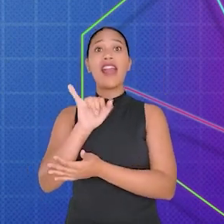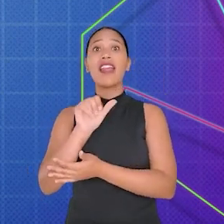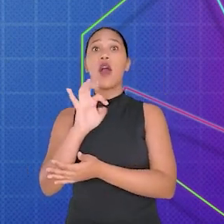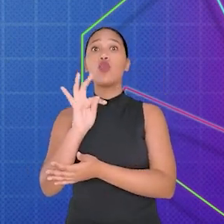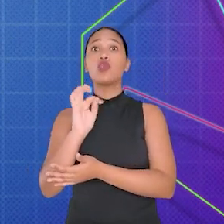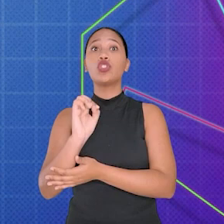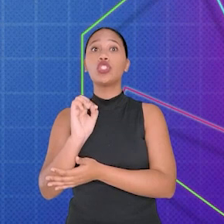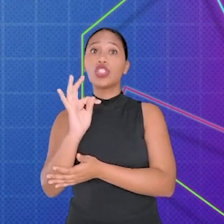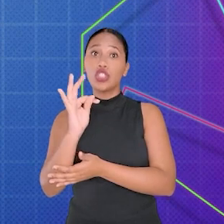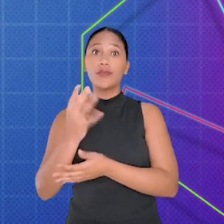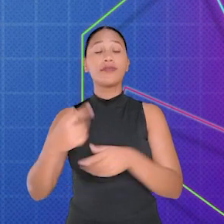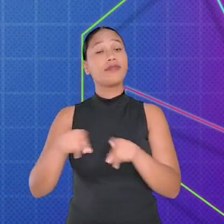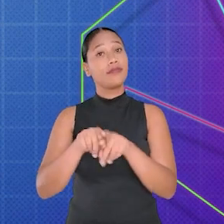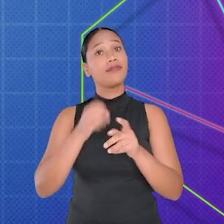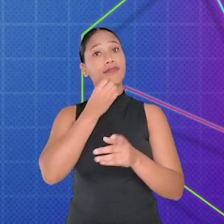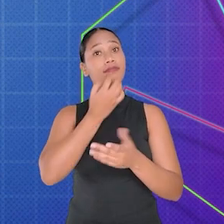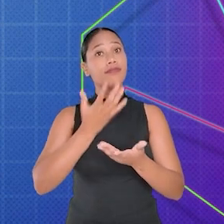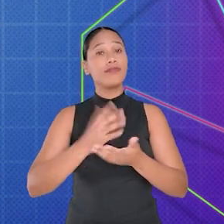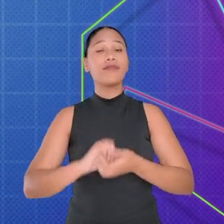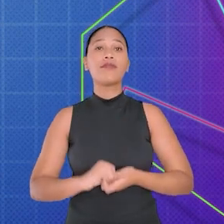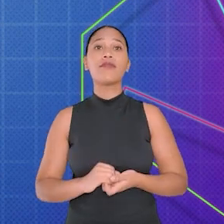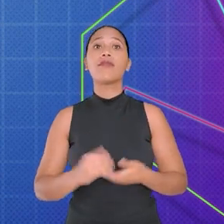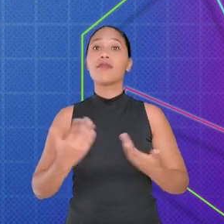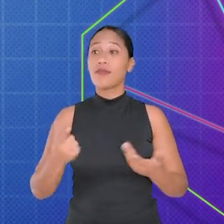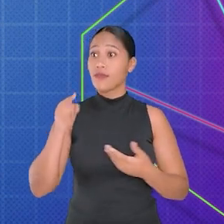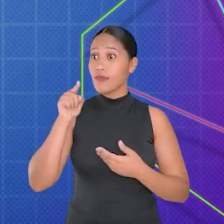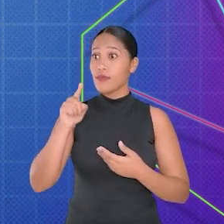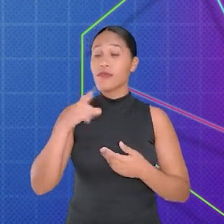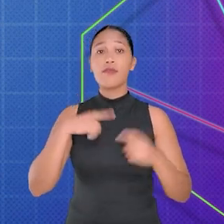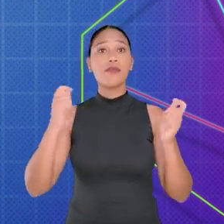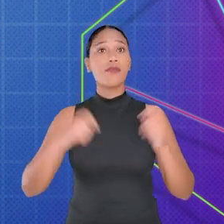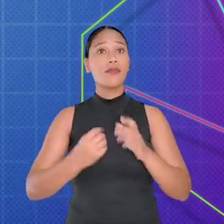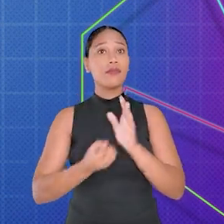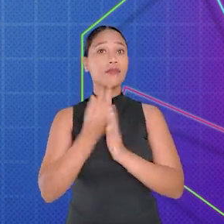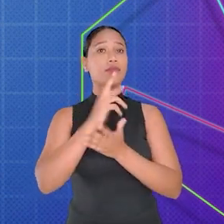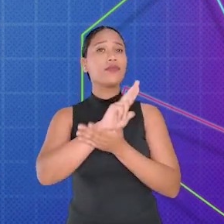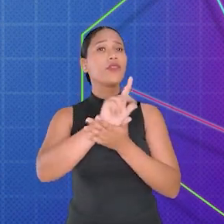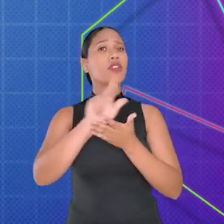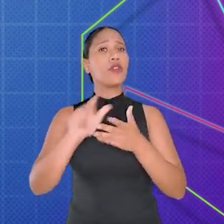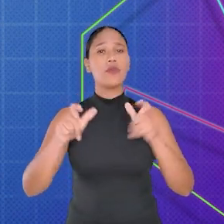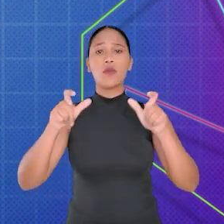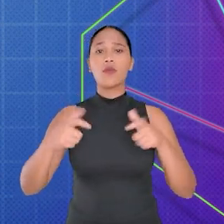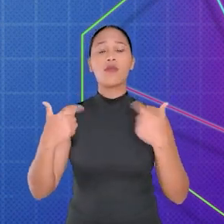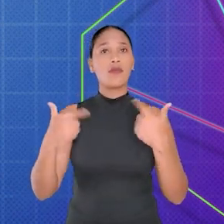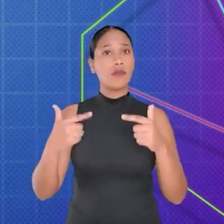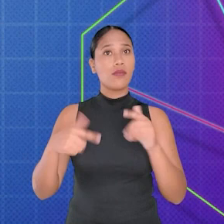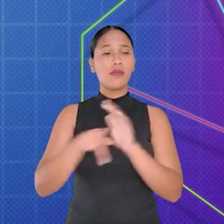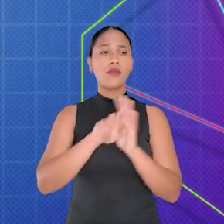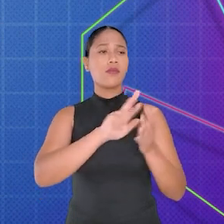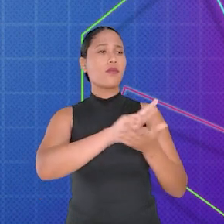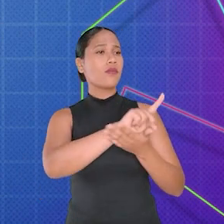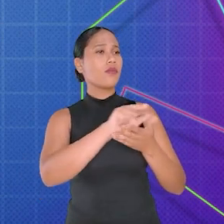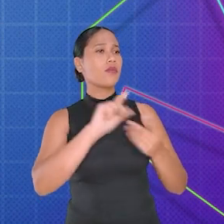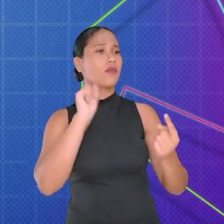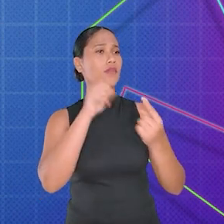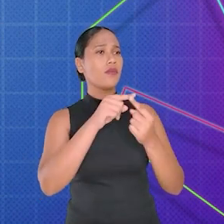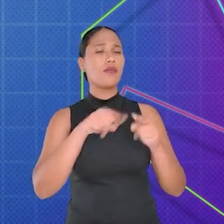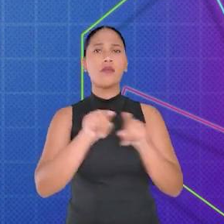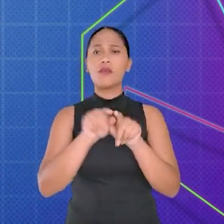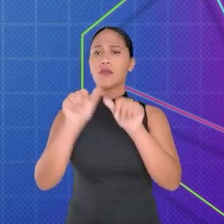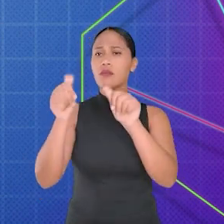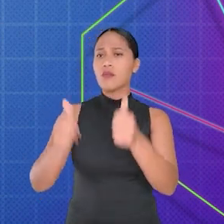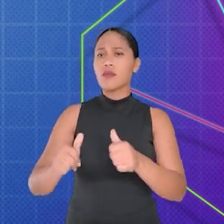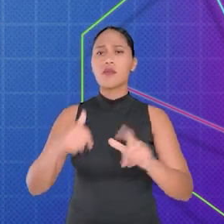layouts com um novo espaço de trabalho. Dessa forma, o usuário pode criar diferentes espaços de trabalho para diferentes tarefas,